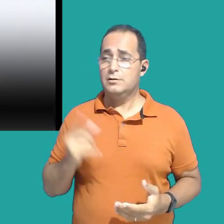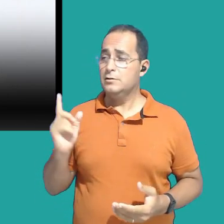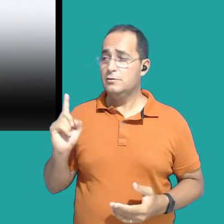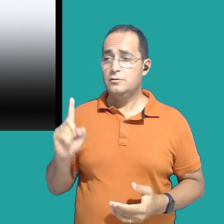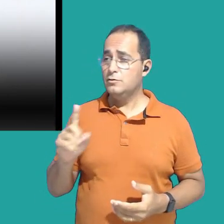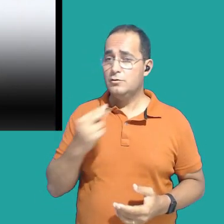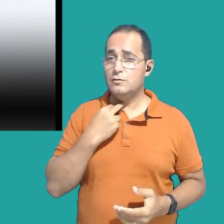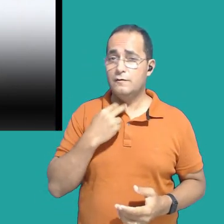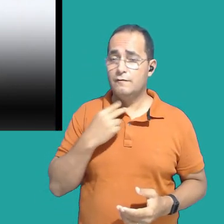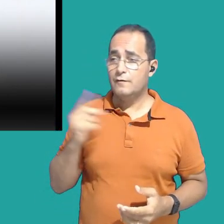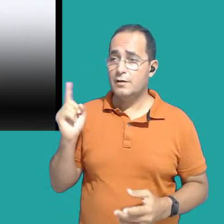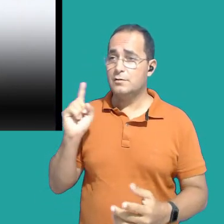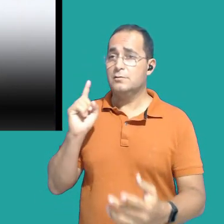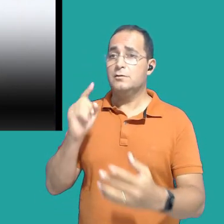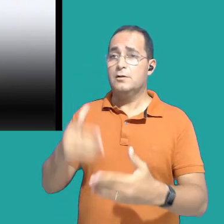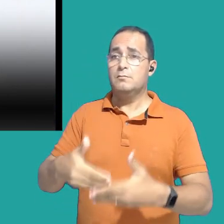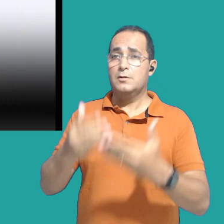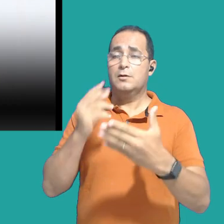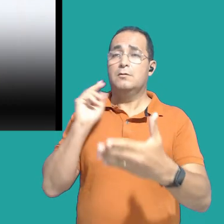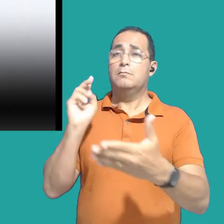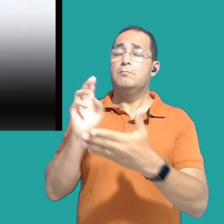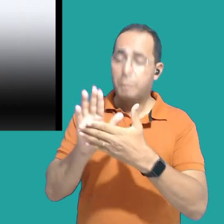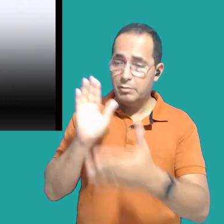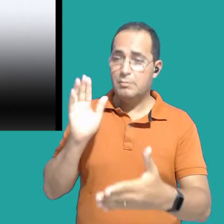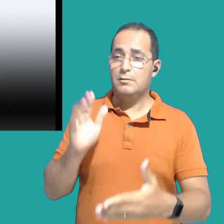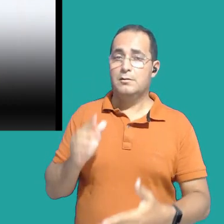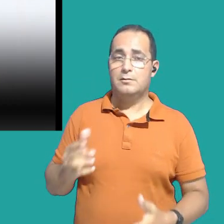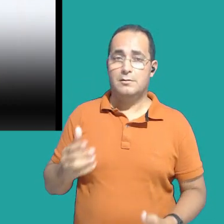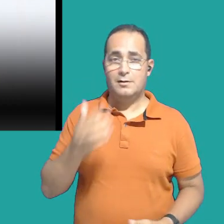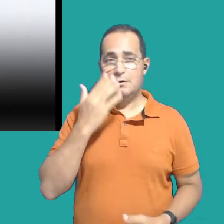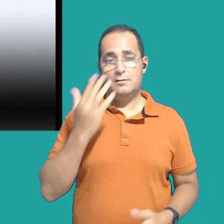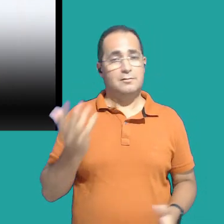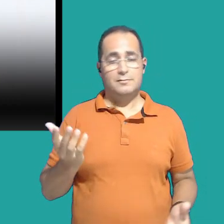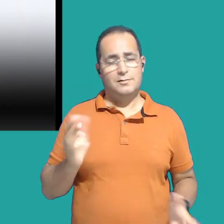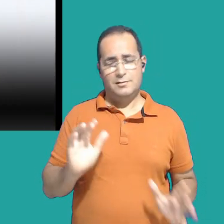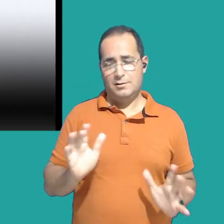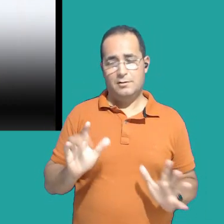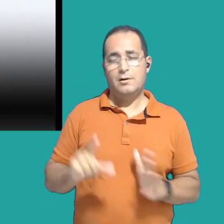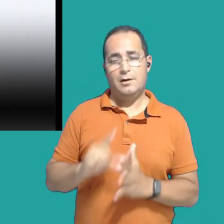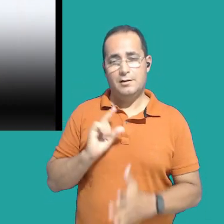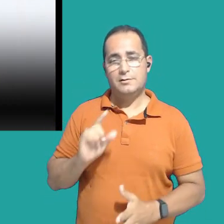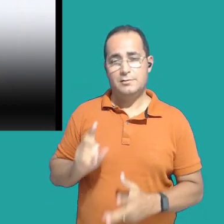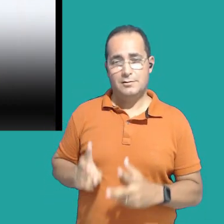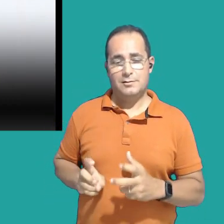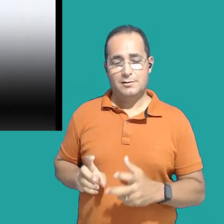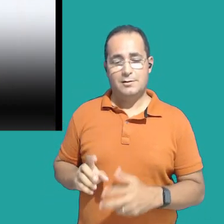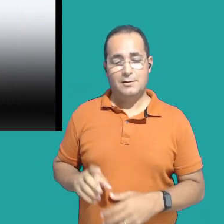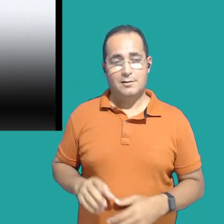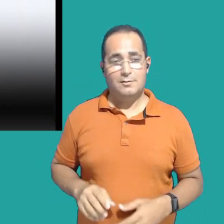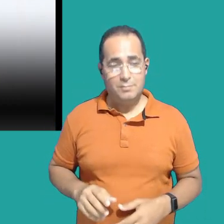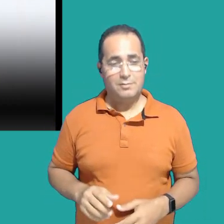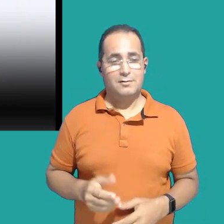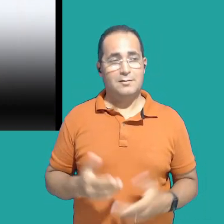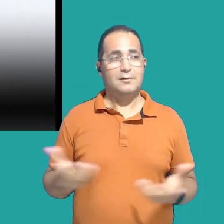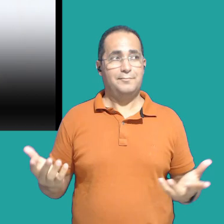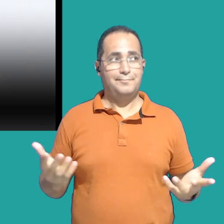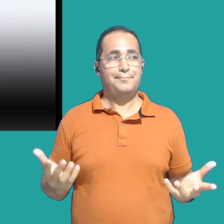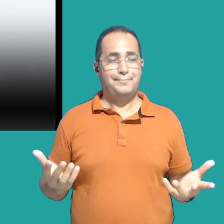direção à parede e deixar bater para depois avisar. Bateu a parede. Tá, eu percebi.